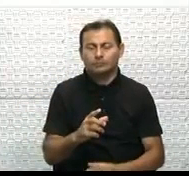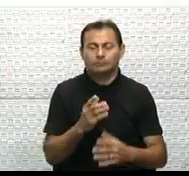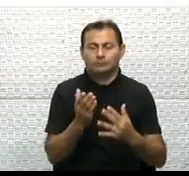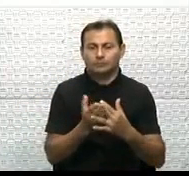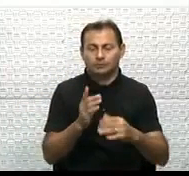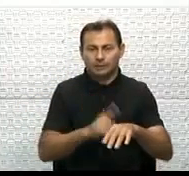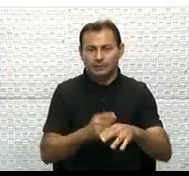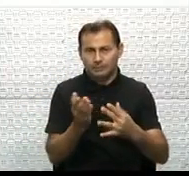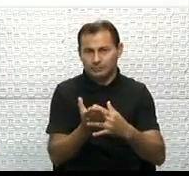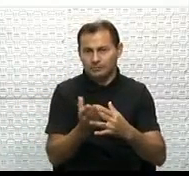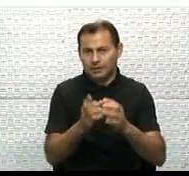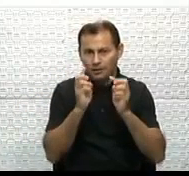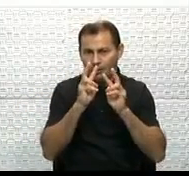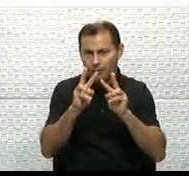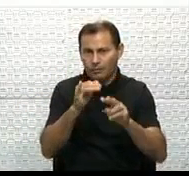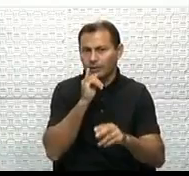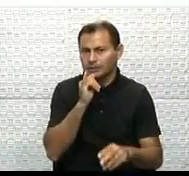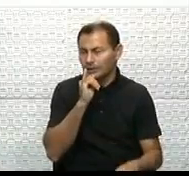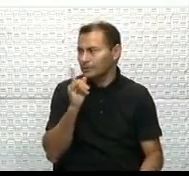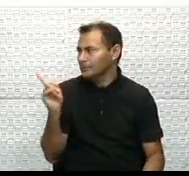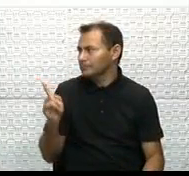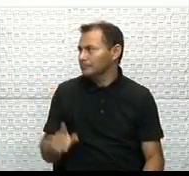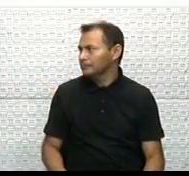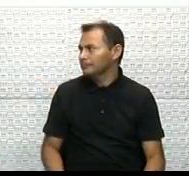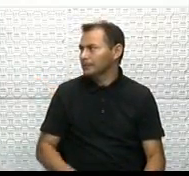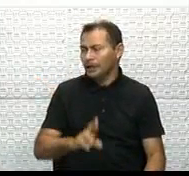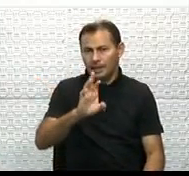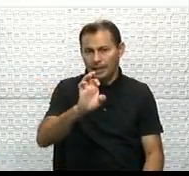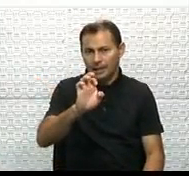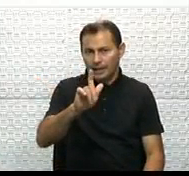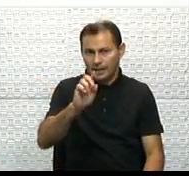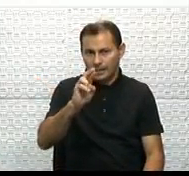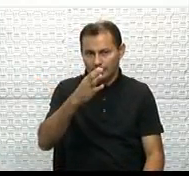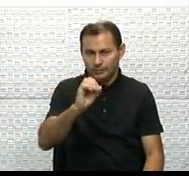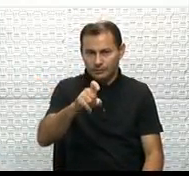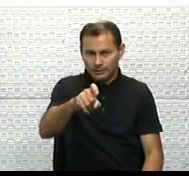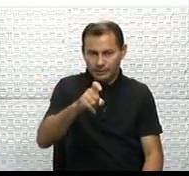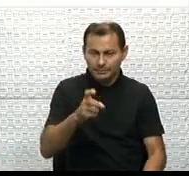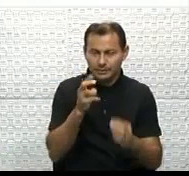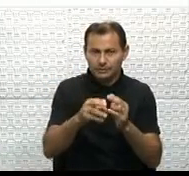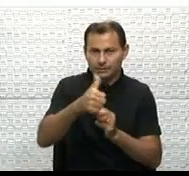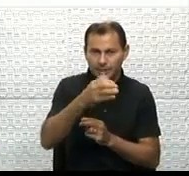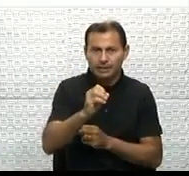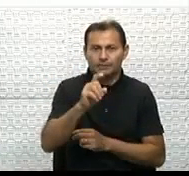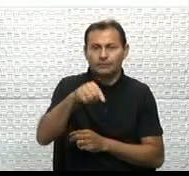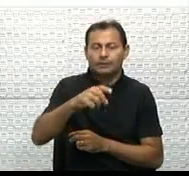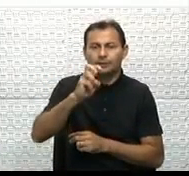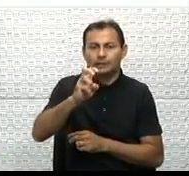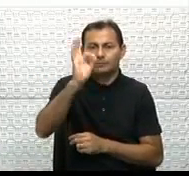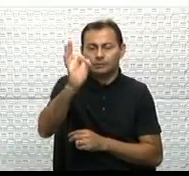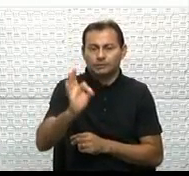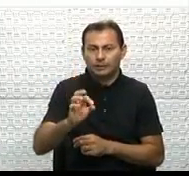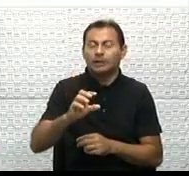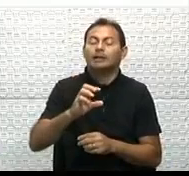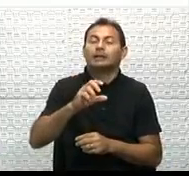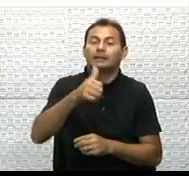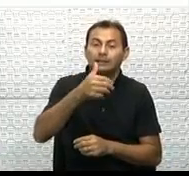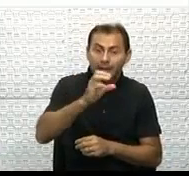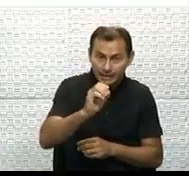intervalo. Veja um exemplo. Dada a regressão linear y igual a 10,5x mais